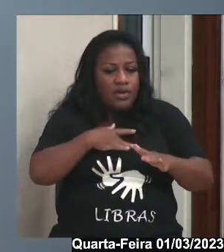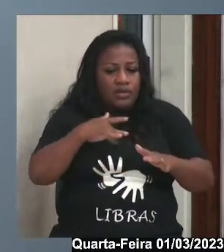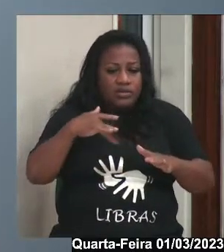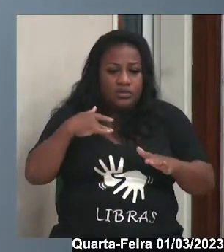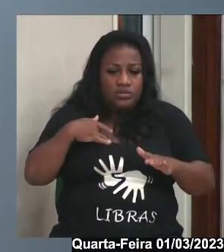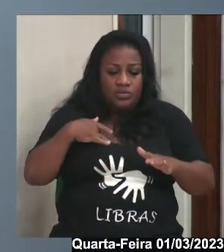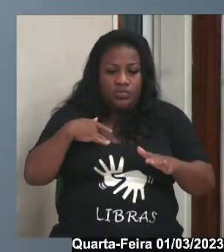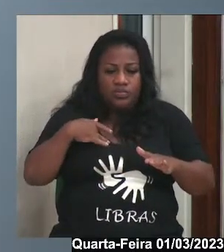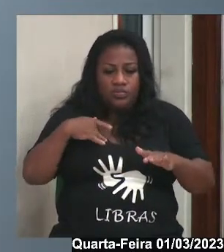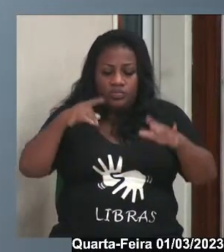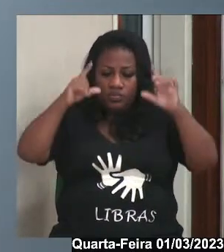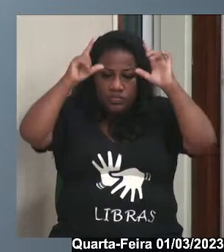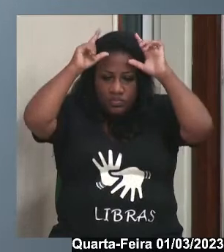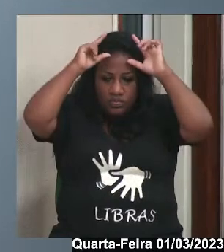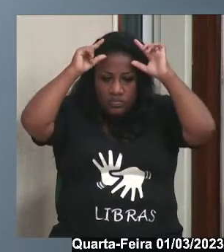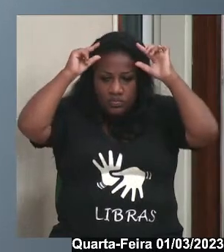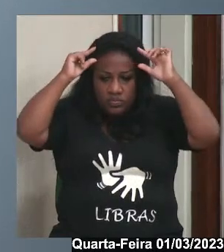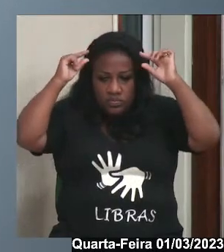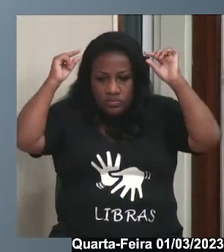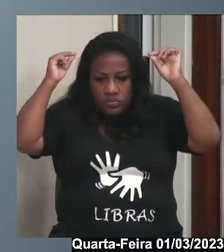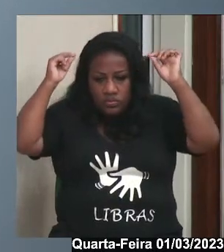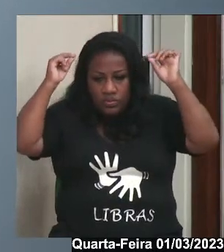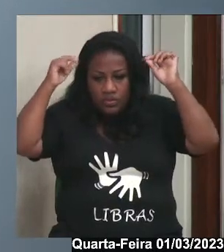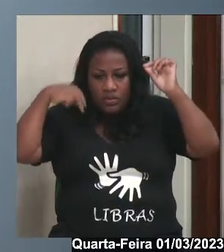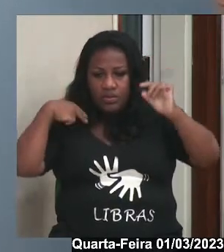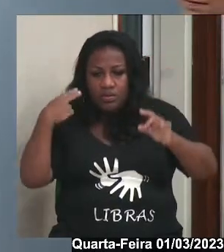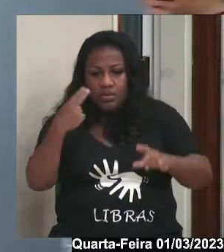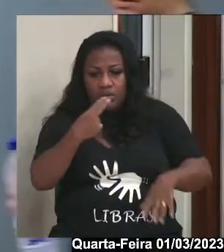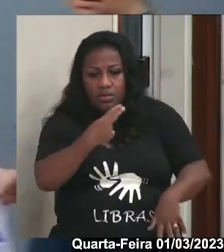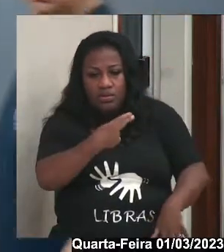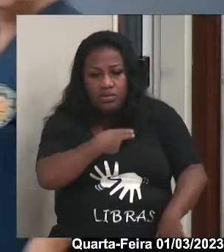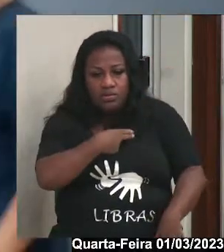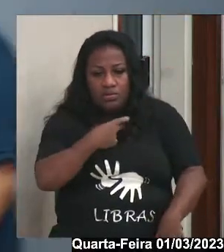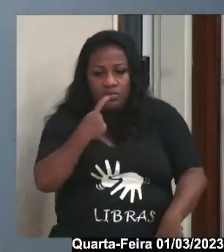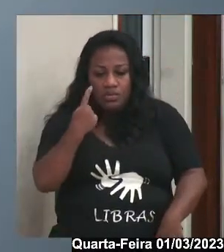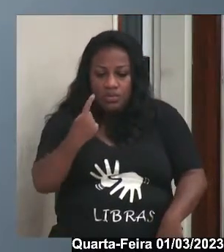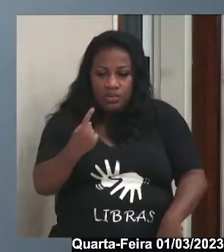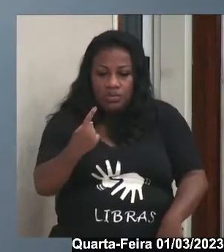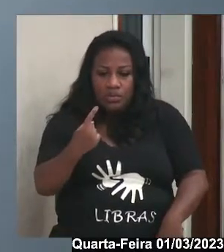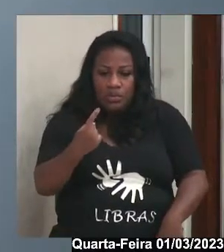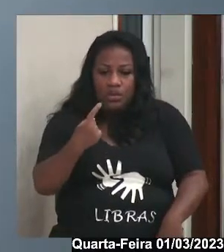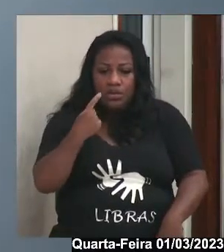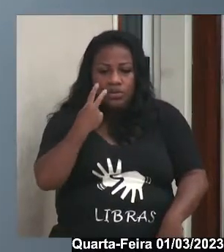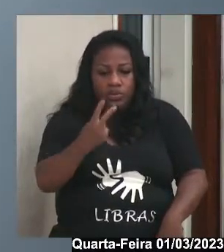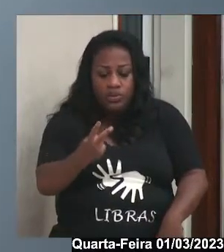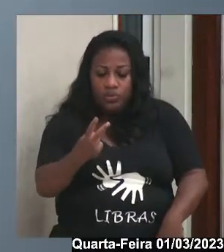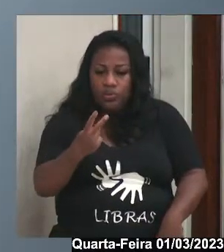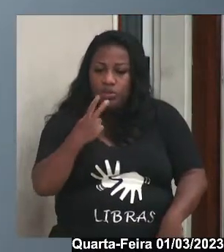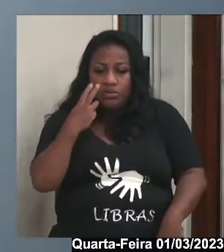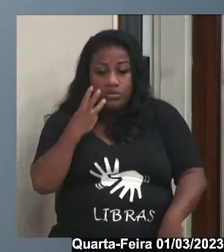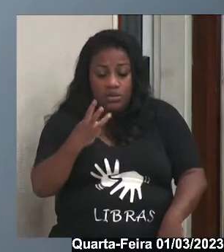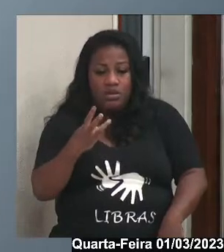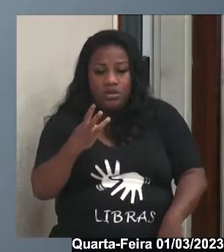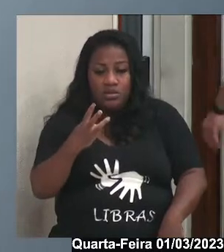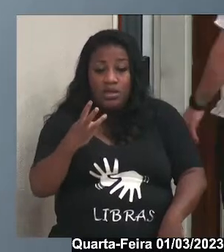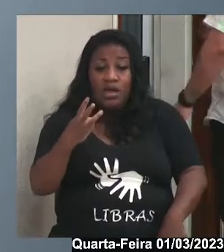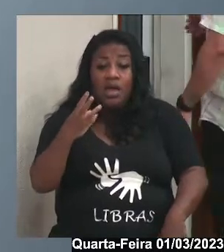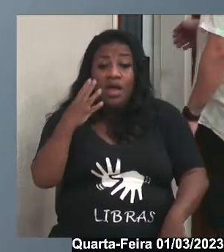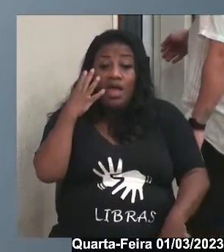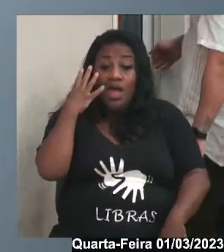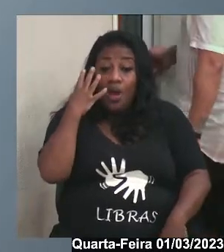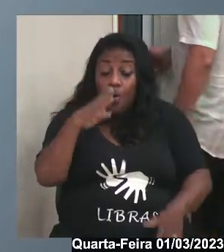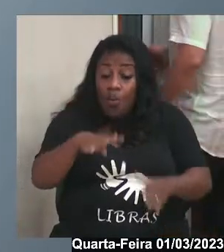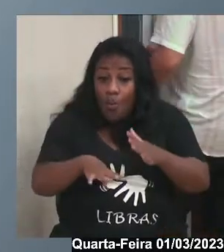seguinte, não é a primeira empresa que sai do nosso município. Não foi uma, nem duas, nem três. Agora